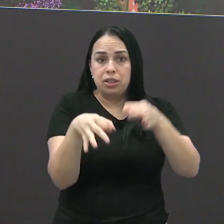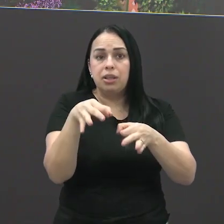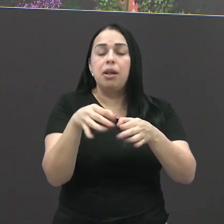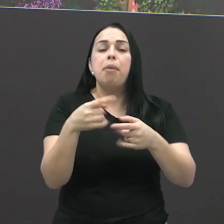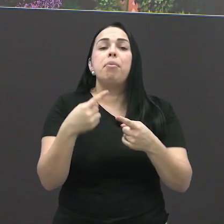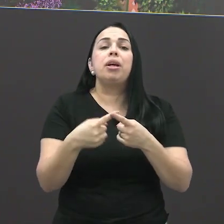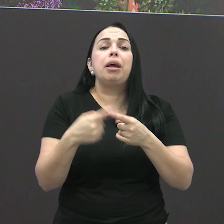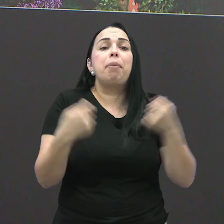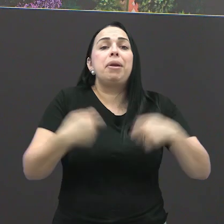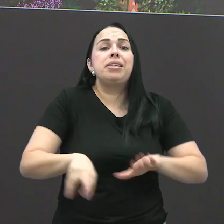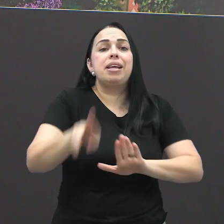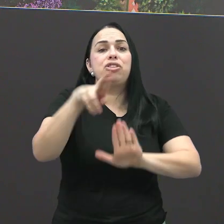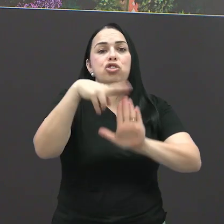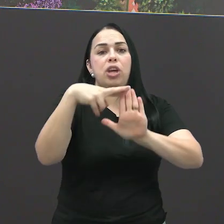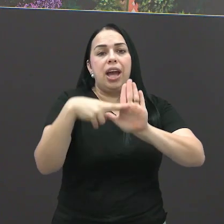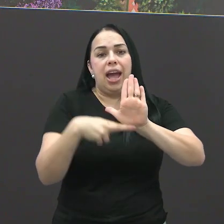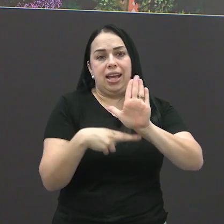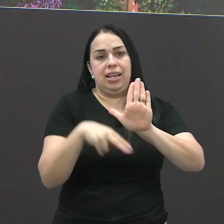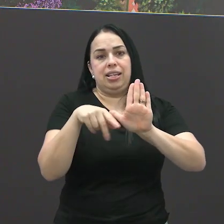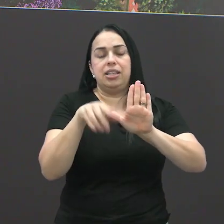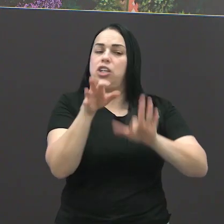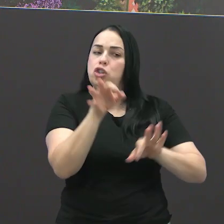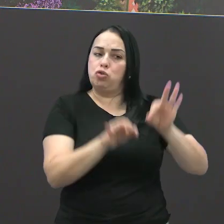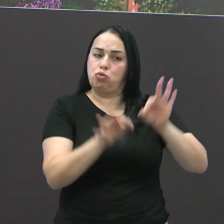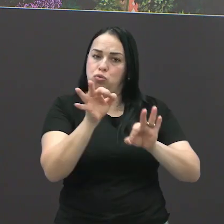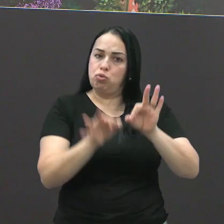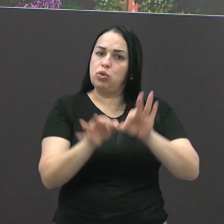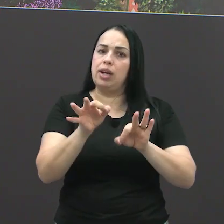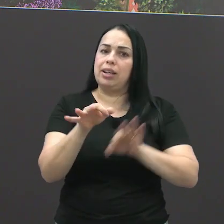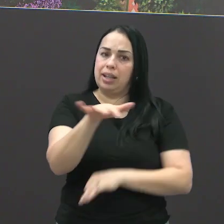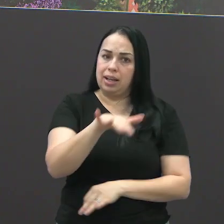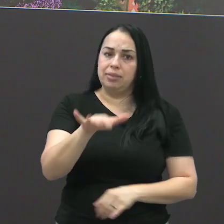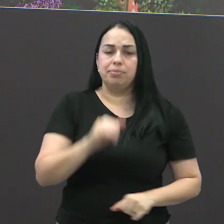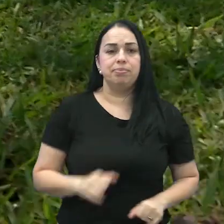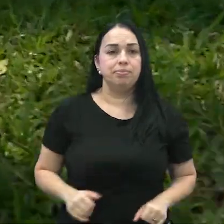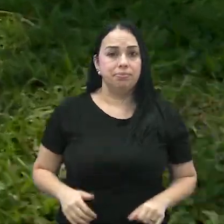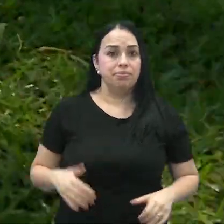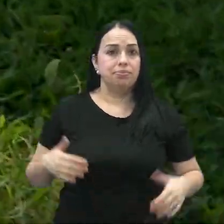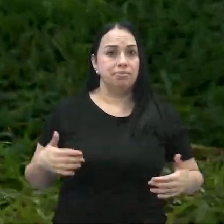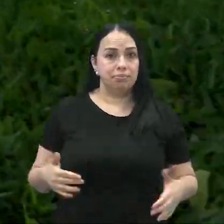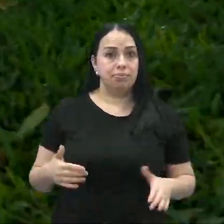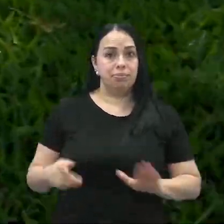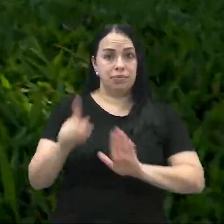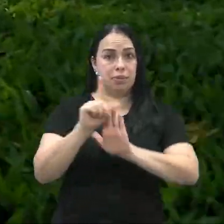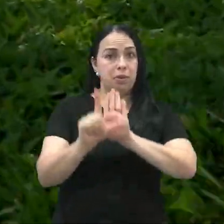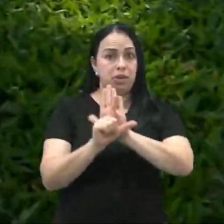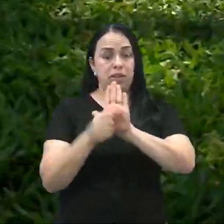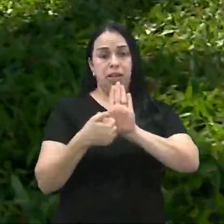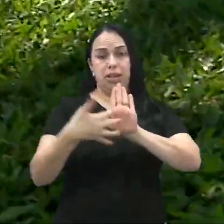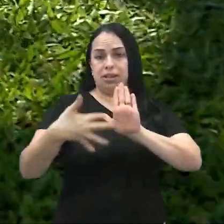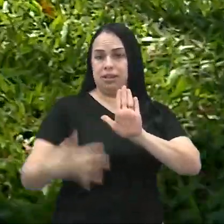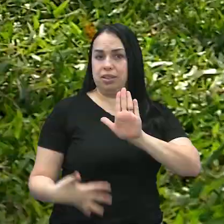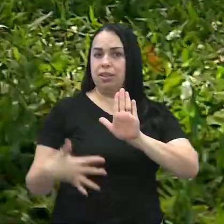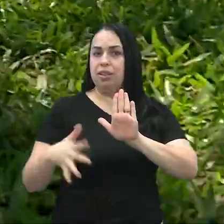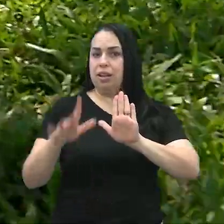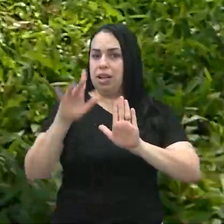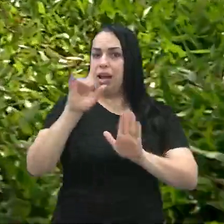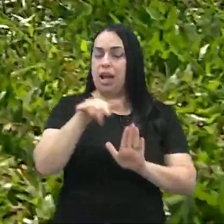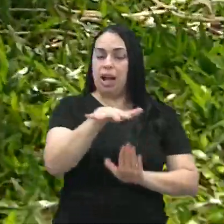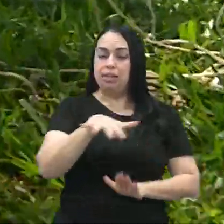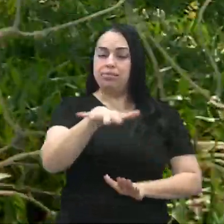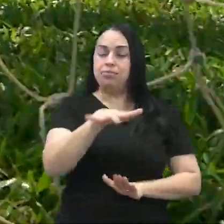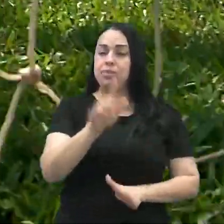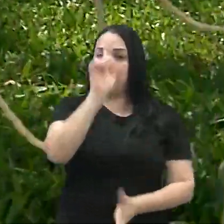poder regulamentar um tribunal que julgue as questões desportivas na cidade. Ainda de acordo com a matéria, as decisões da